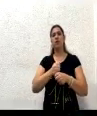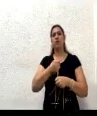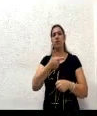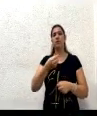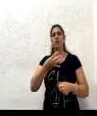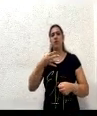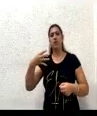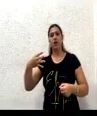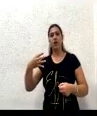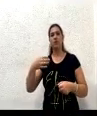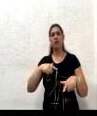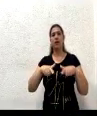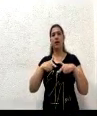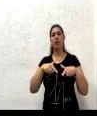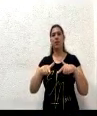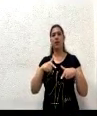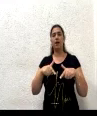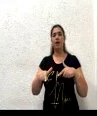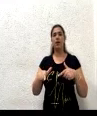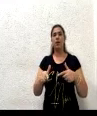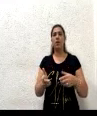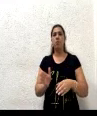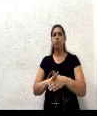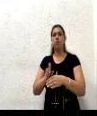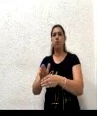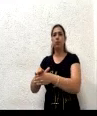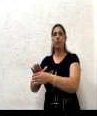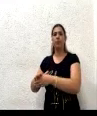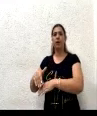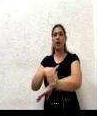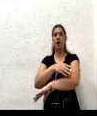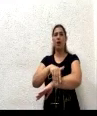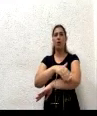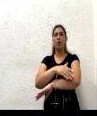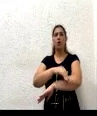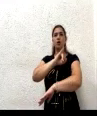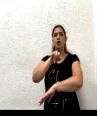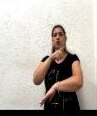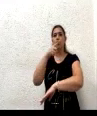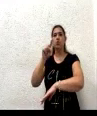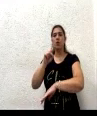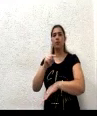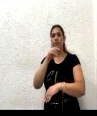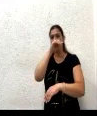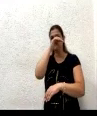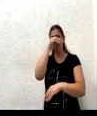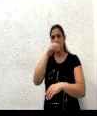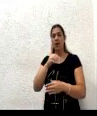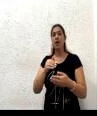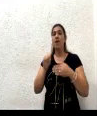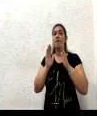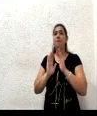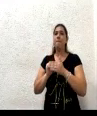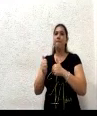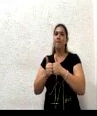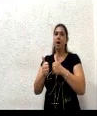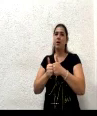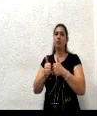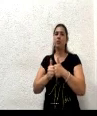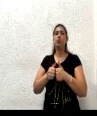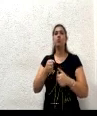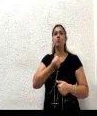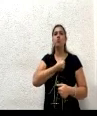2024, serviço de tapa-buraco na rua João Barroca Filho, frente ao número 682, Vila Nossa